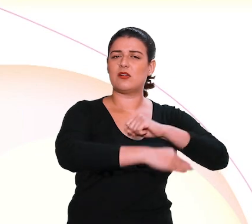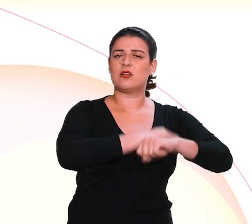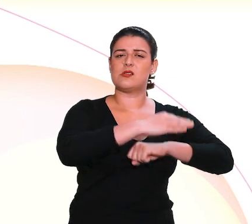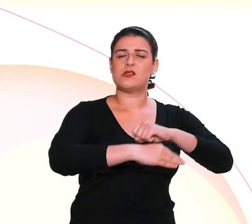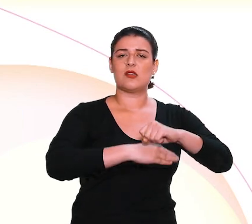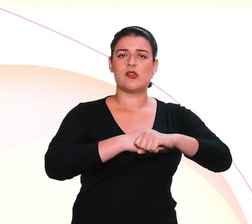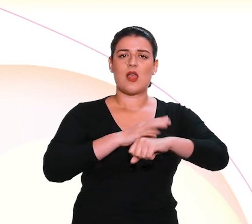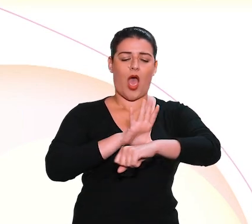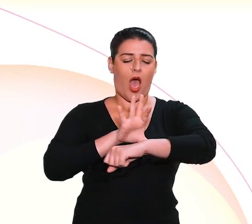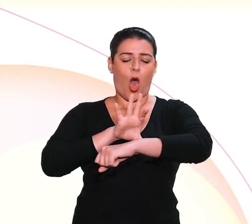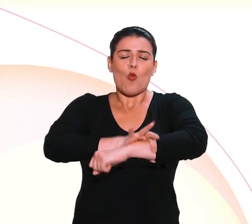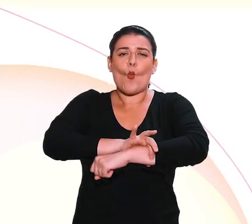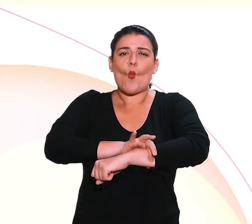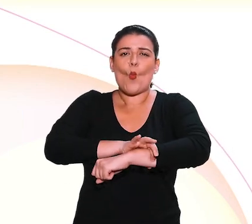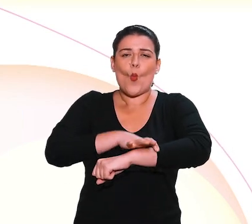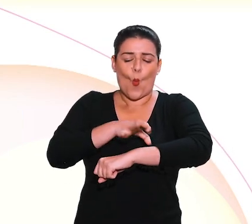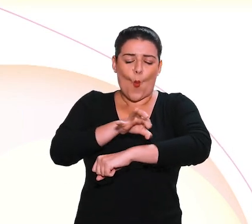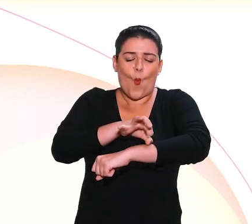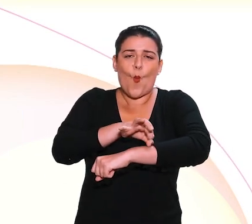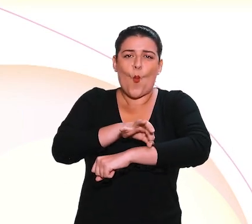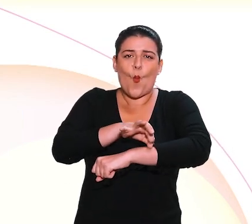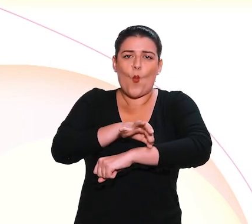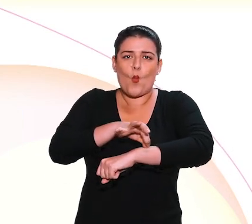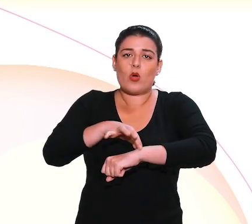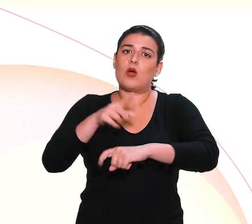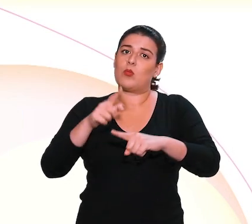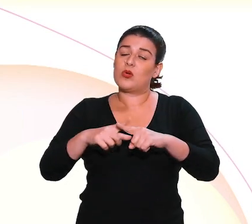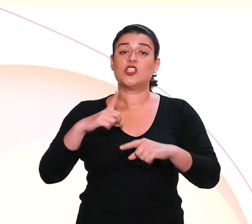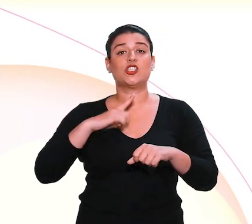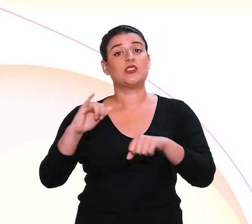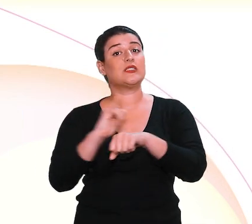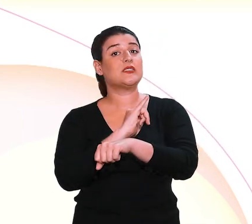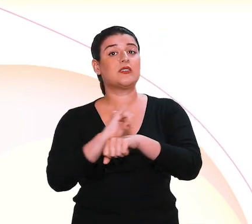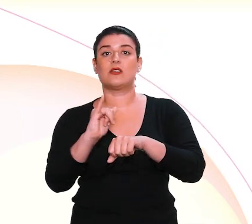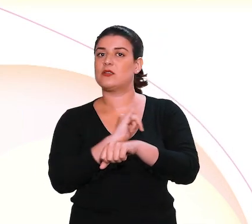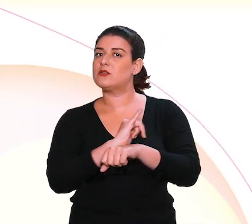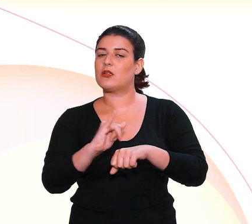eles formam um garrote praticamente, porque tem técnicas